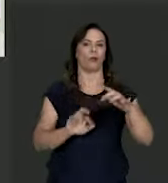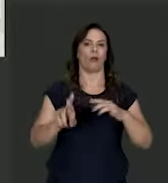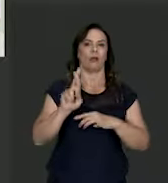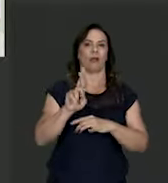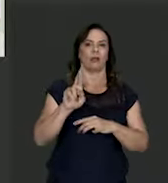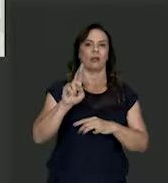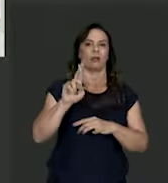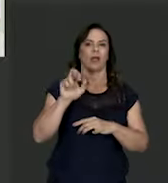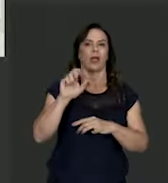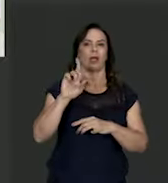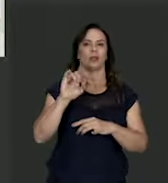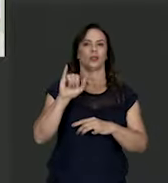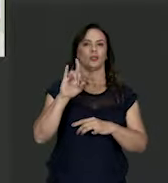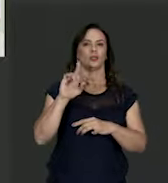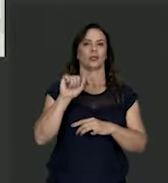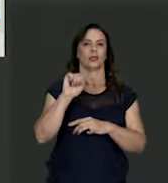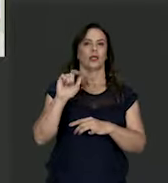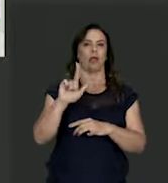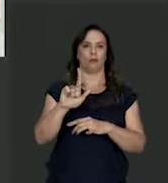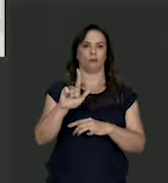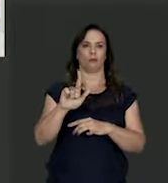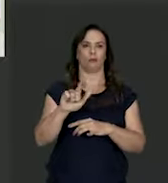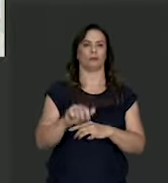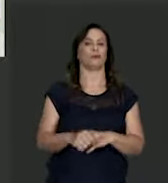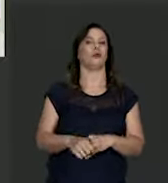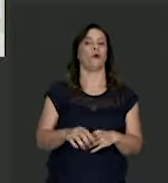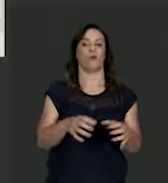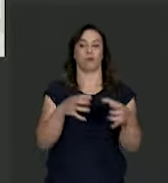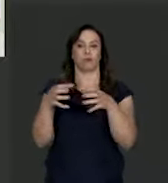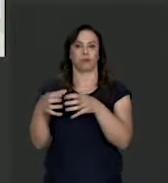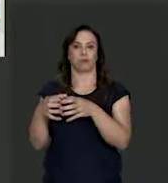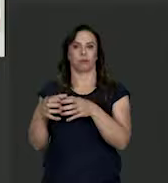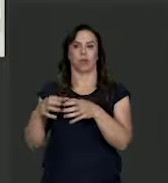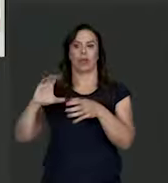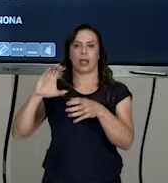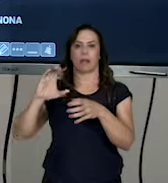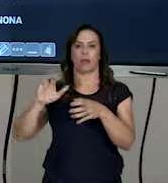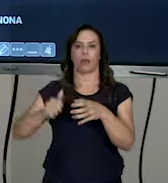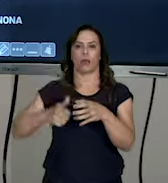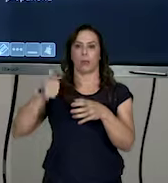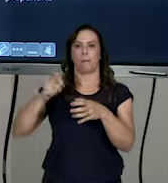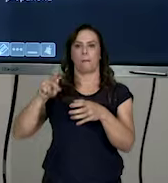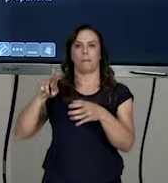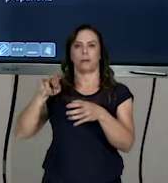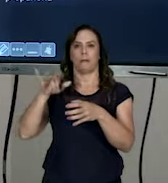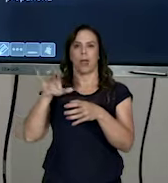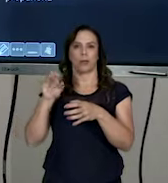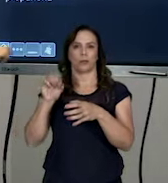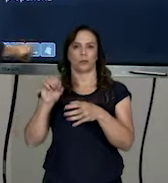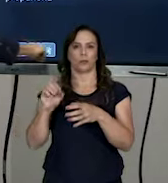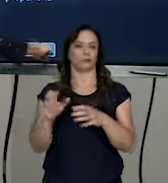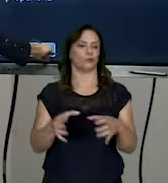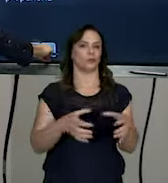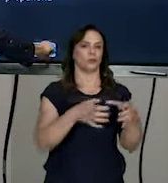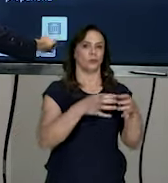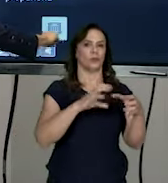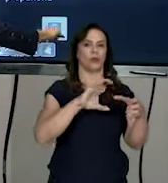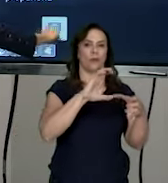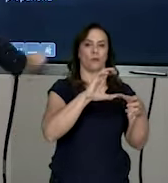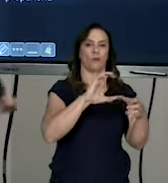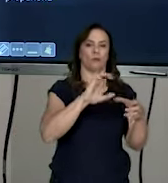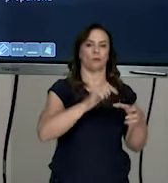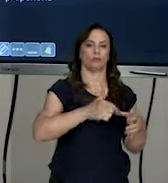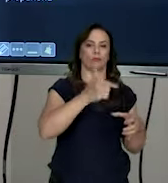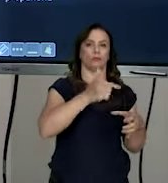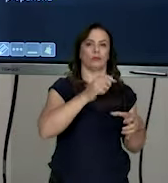carbono que eu chamo de primário e aqui eu tenho um carbono que eu chamo de secundário. Em se tratando das regras